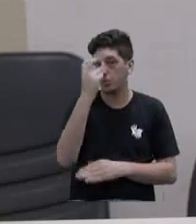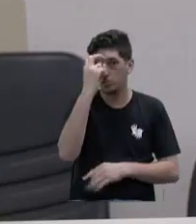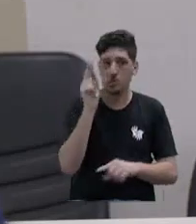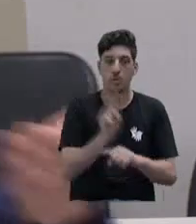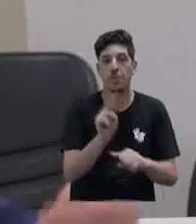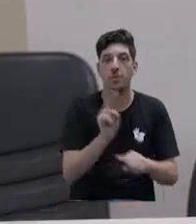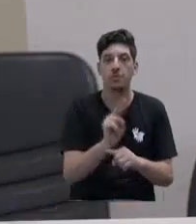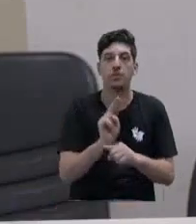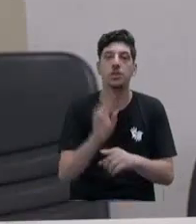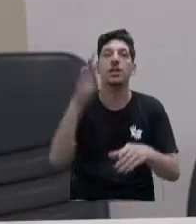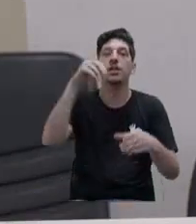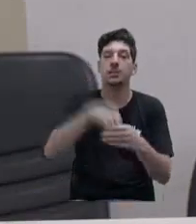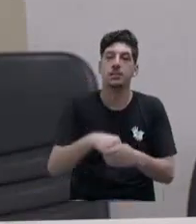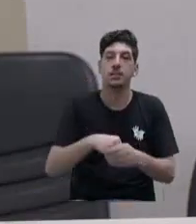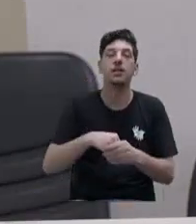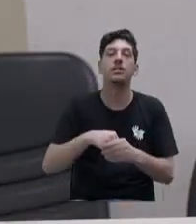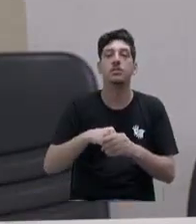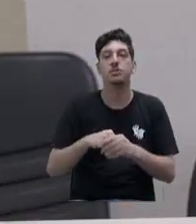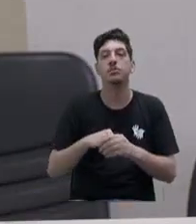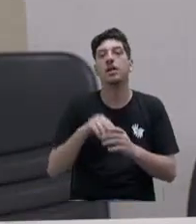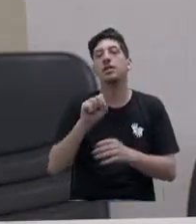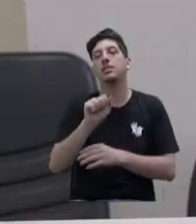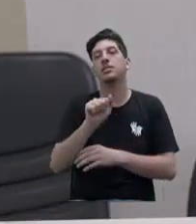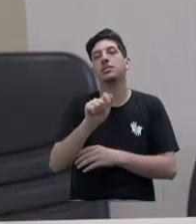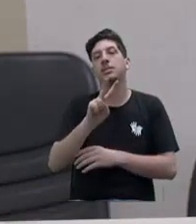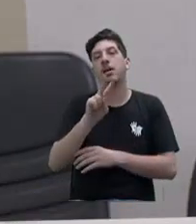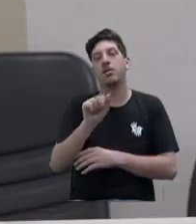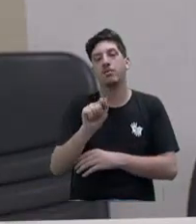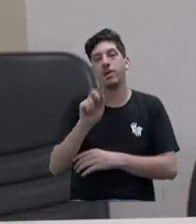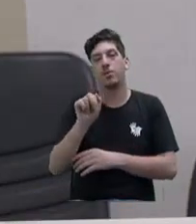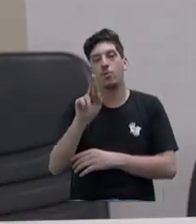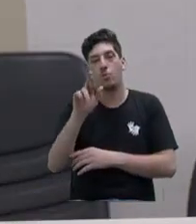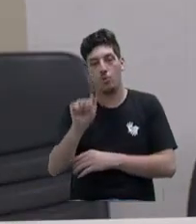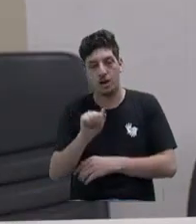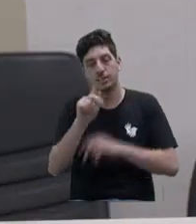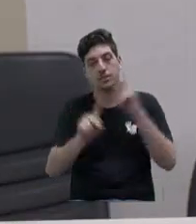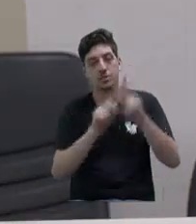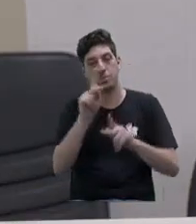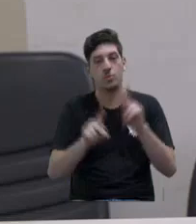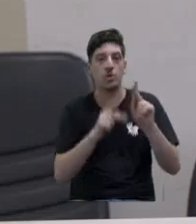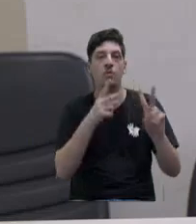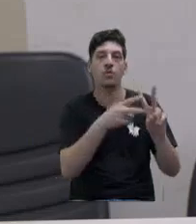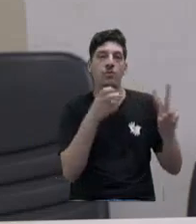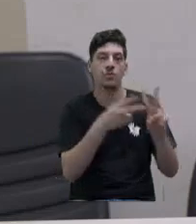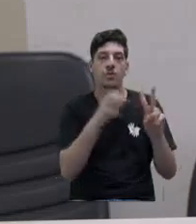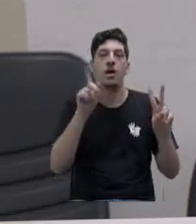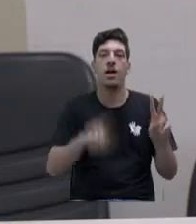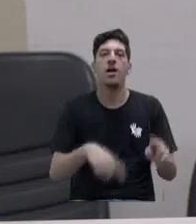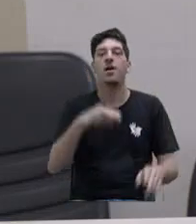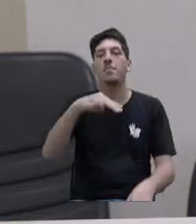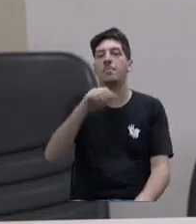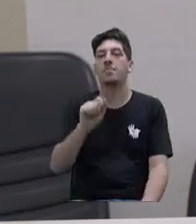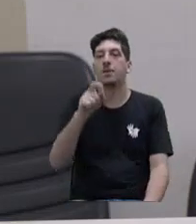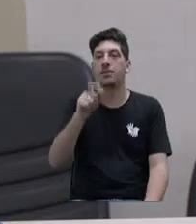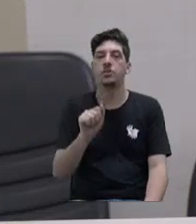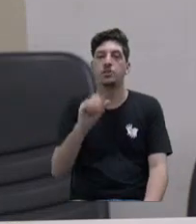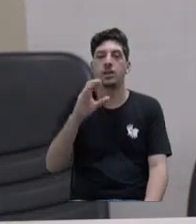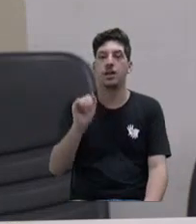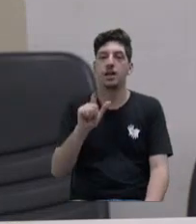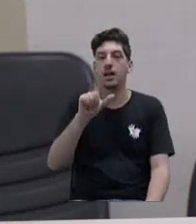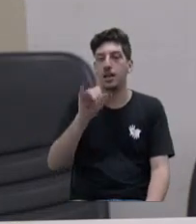protegida dentro da salvaguarda dos povos indígenas, será a Machacali. Projeto